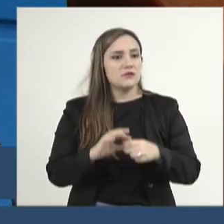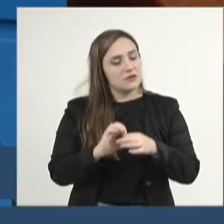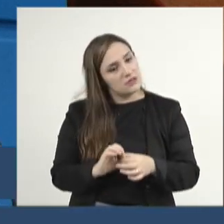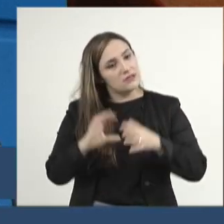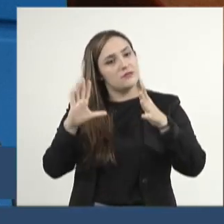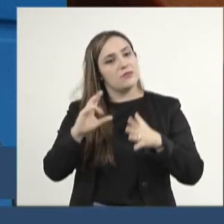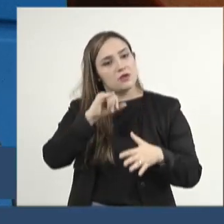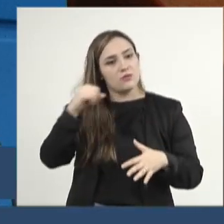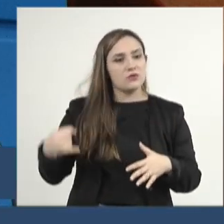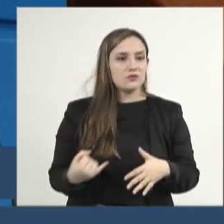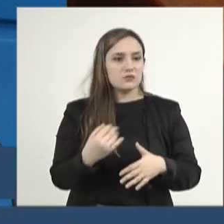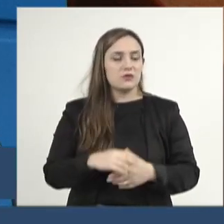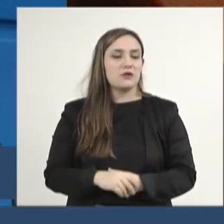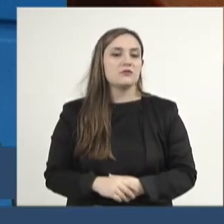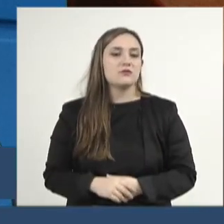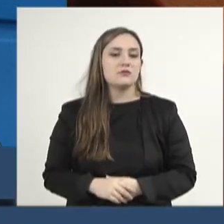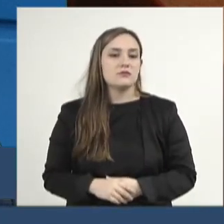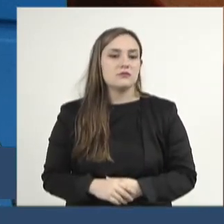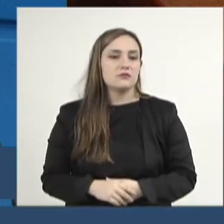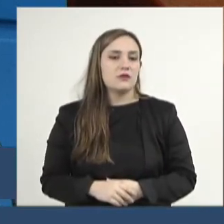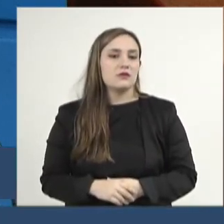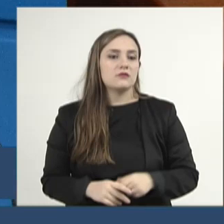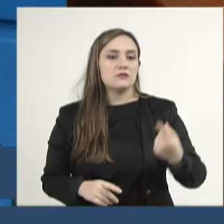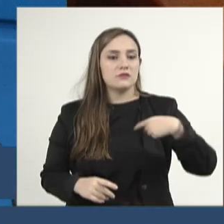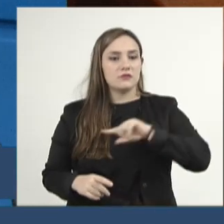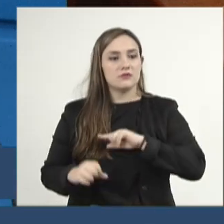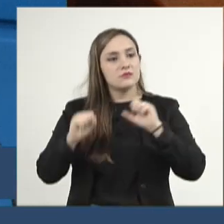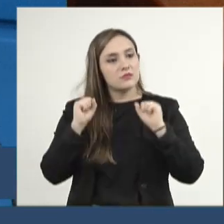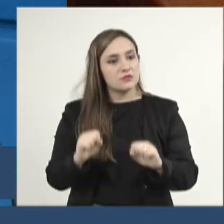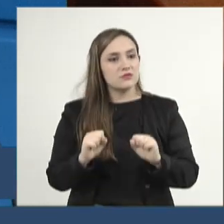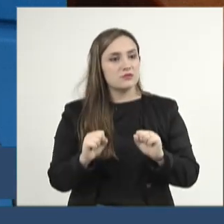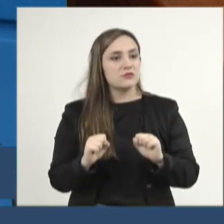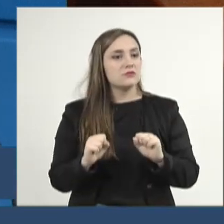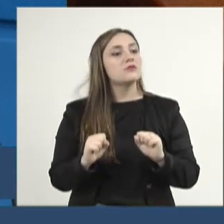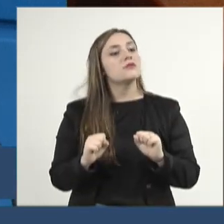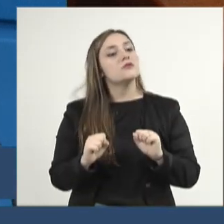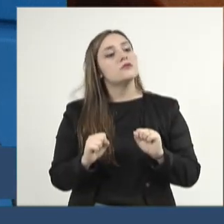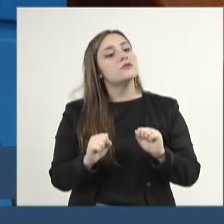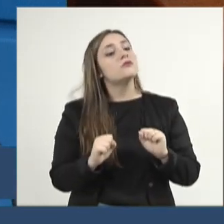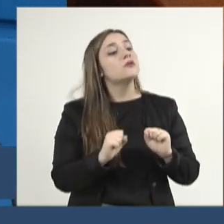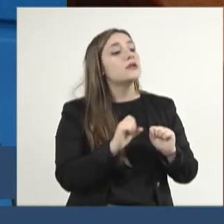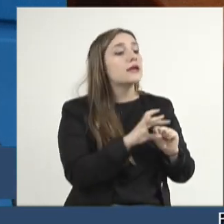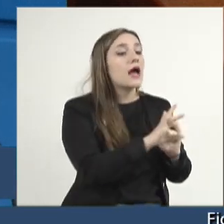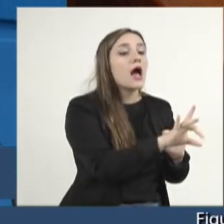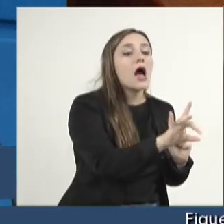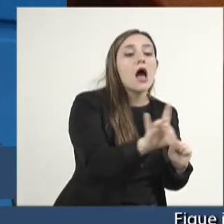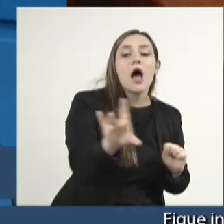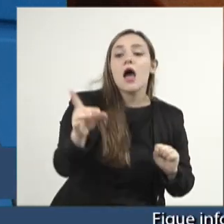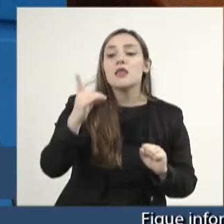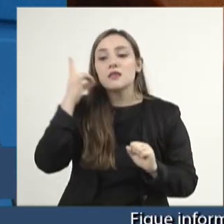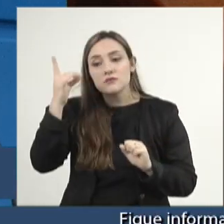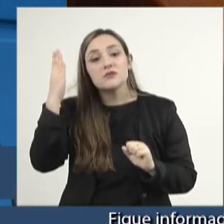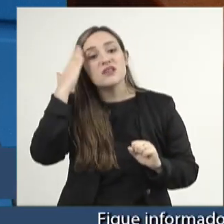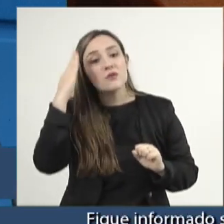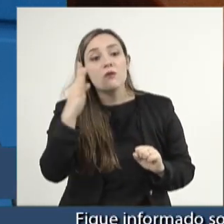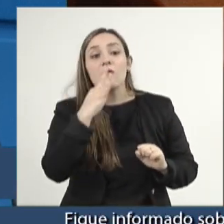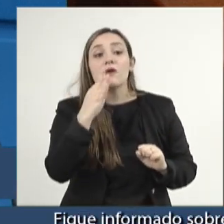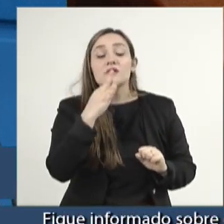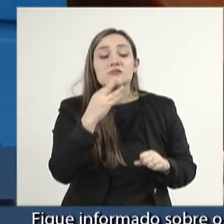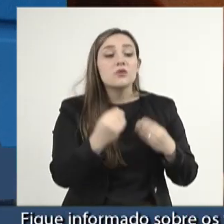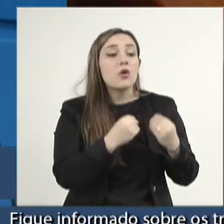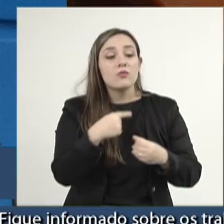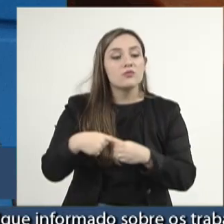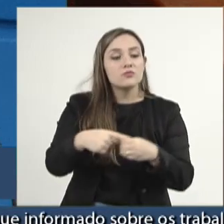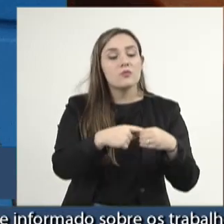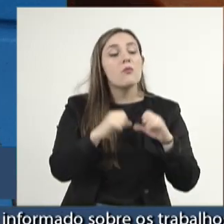oportunidade para que nós possamos indicar, com o conhecimento de cada um dos deputados tem, nos 79 municípios do Mato Grosso do Sul,